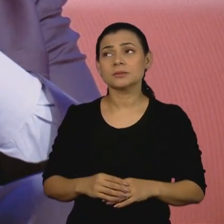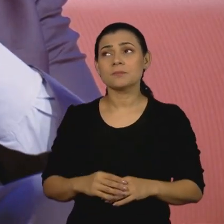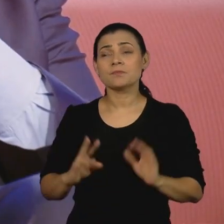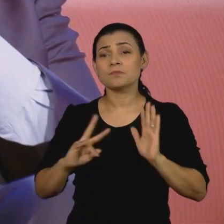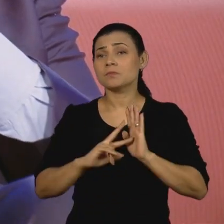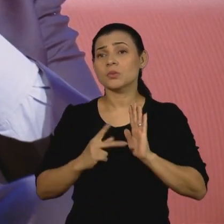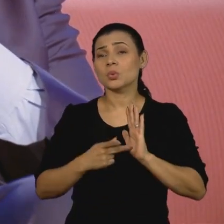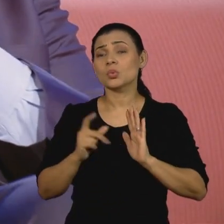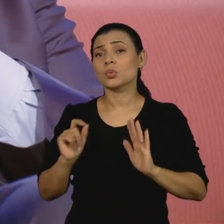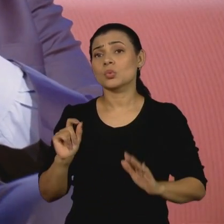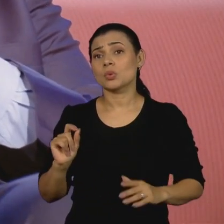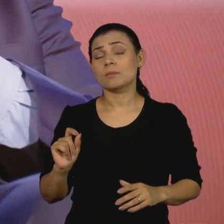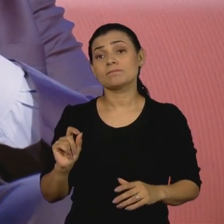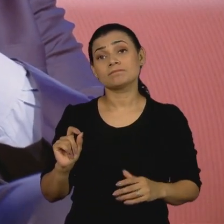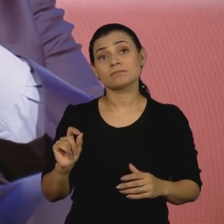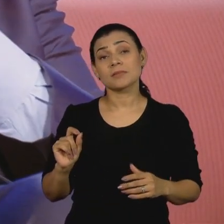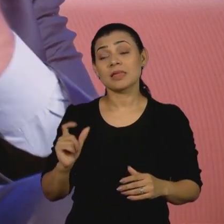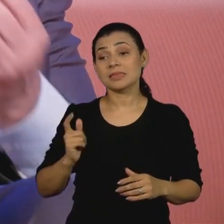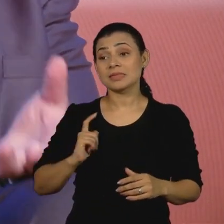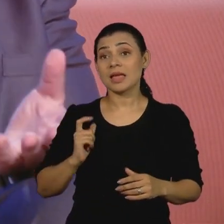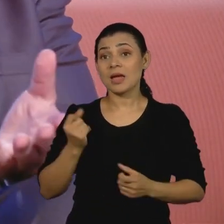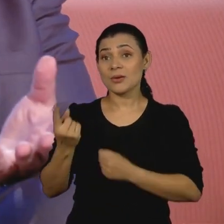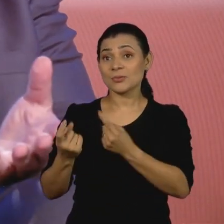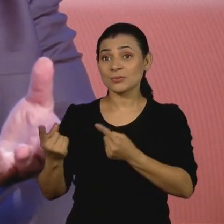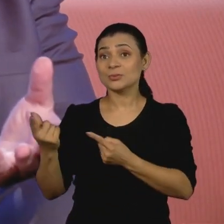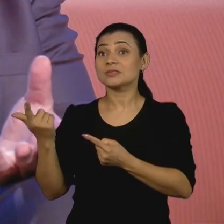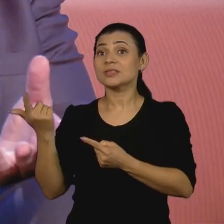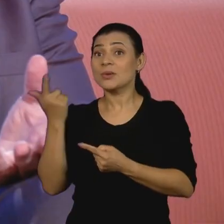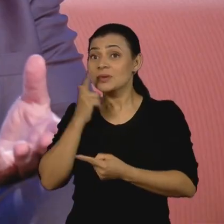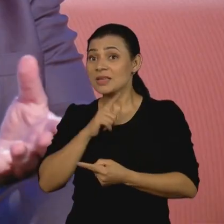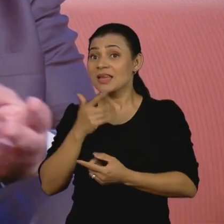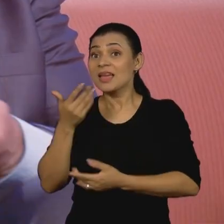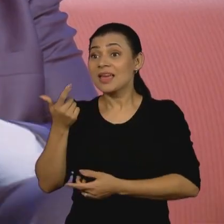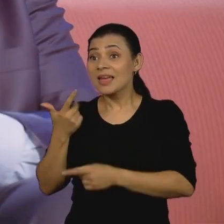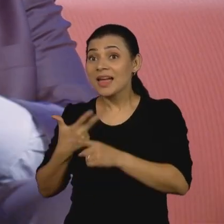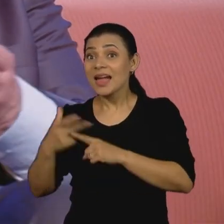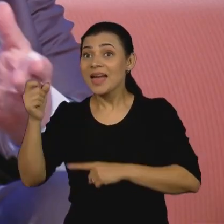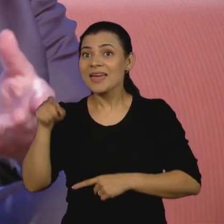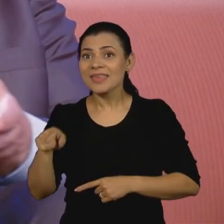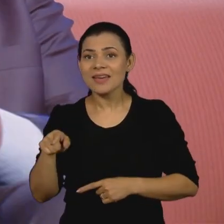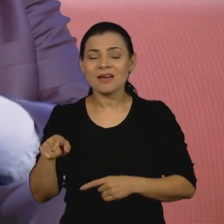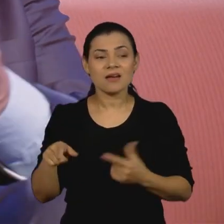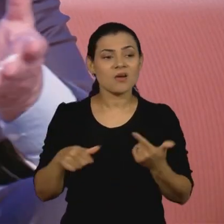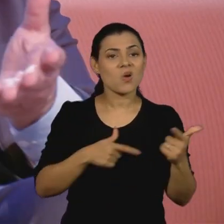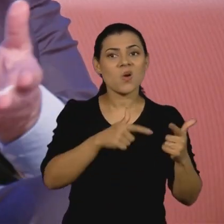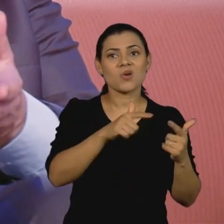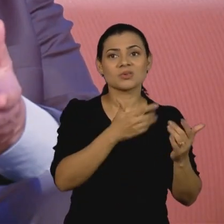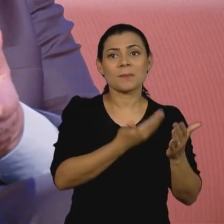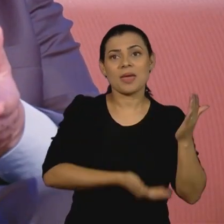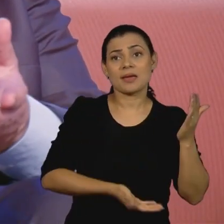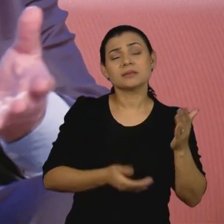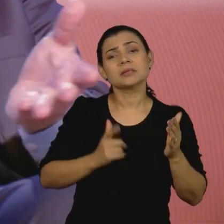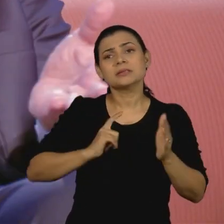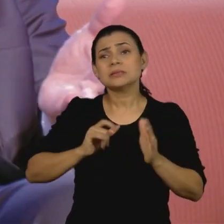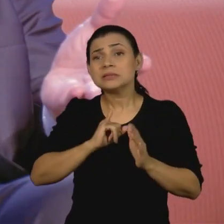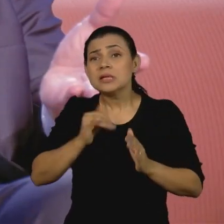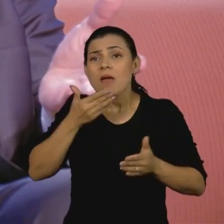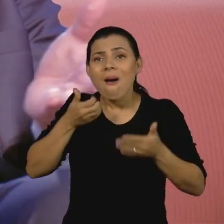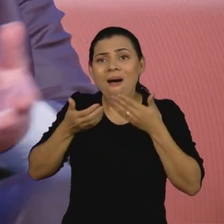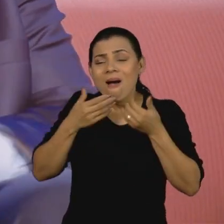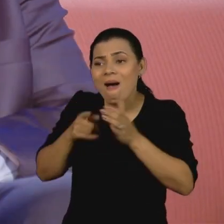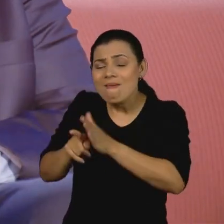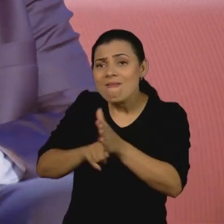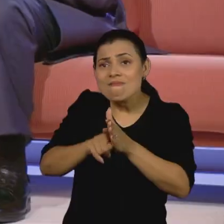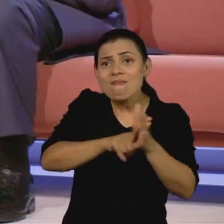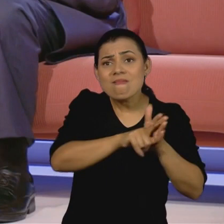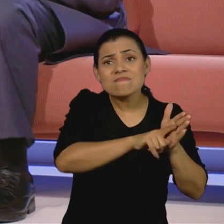que um lado ganha, o outro lado perde. Então, também, numa enquete que você vai fazer,